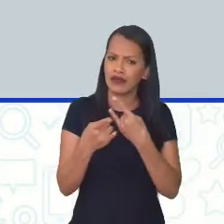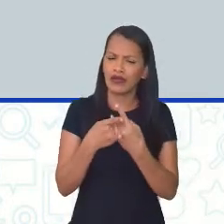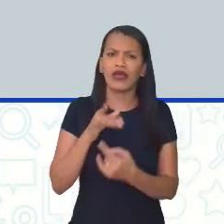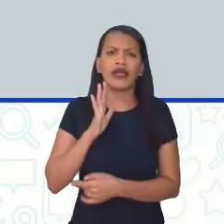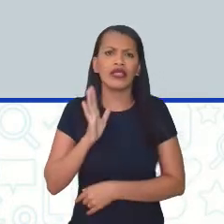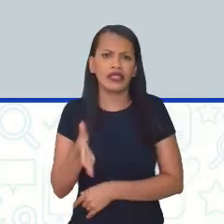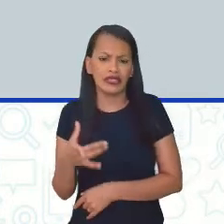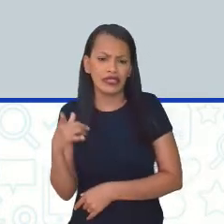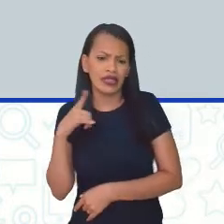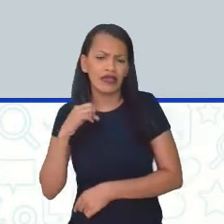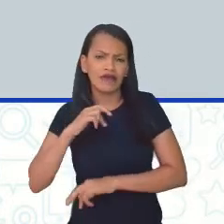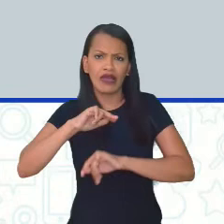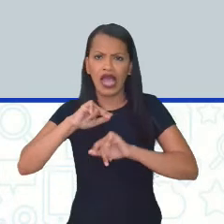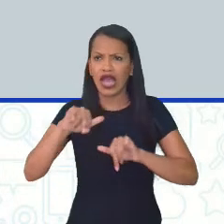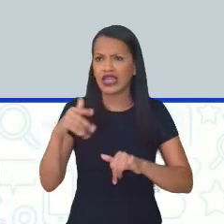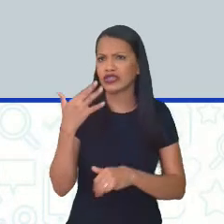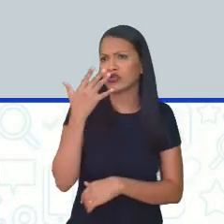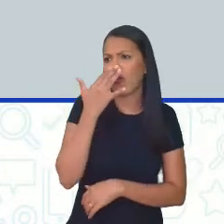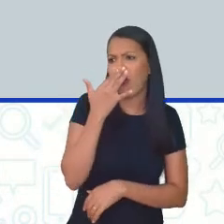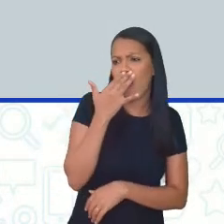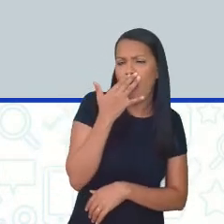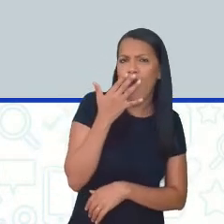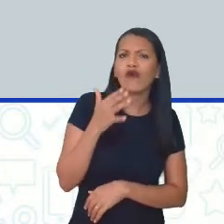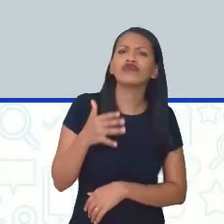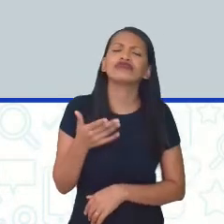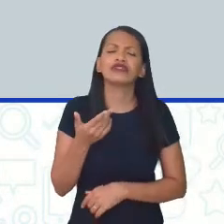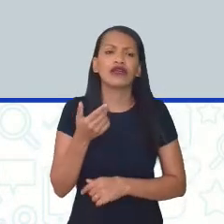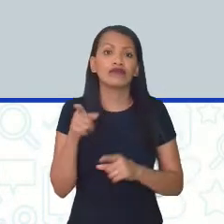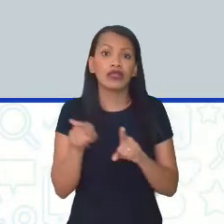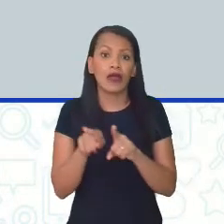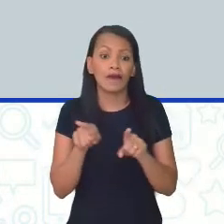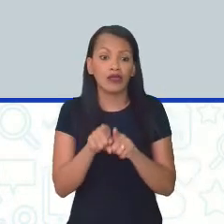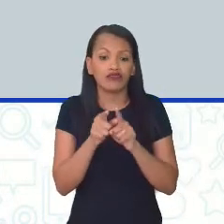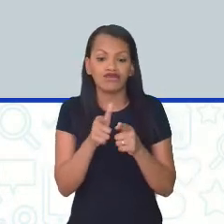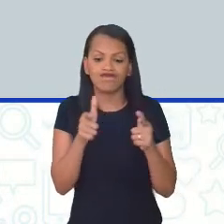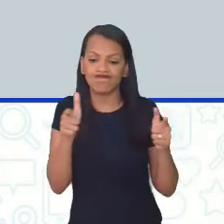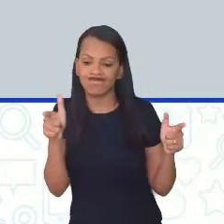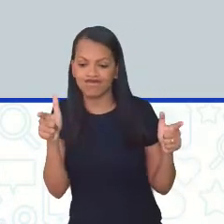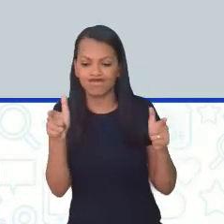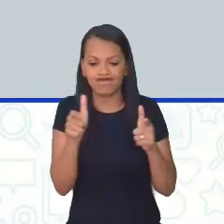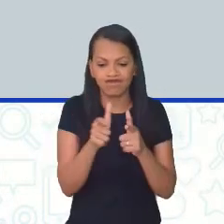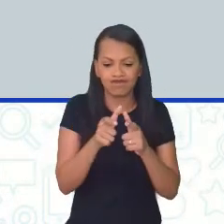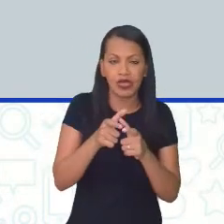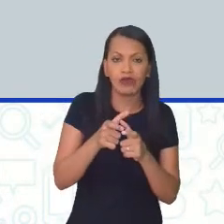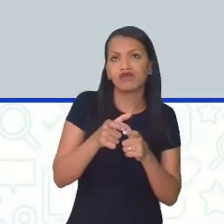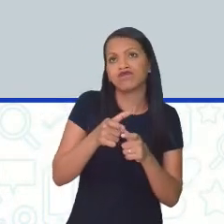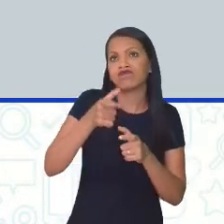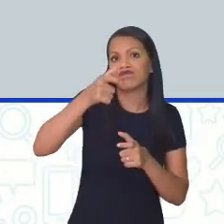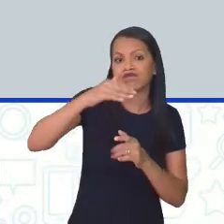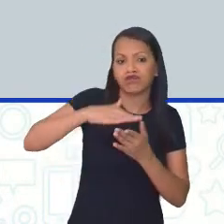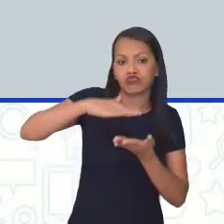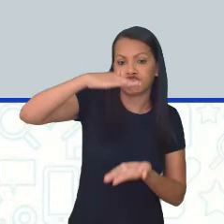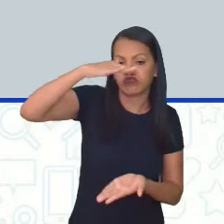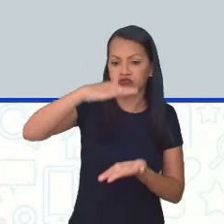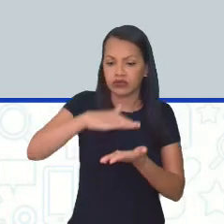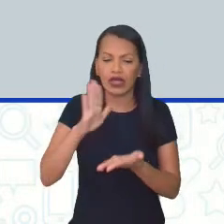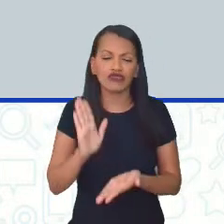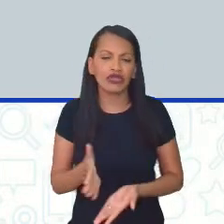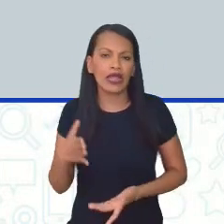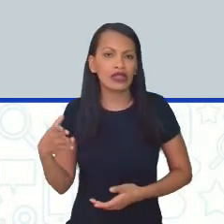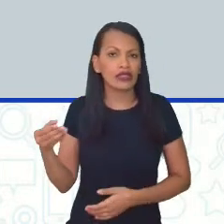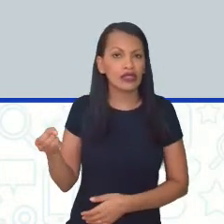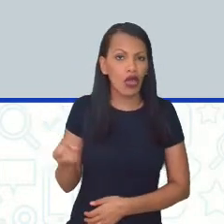já várias cores, né? Realmente vários tamanhos, espessuras, cores diferentes, já estão